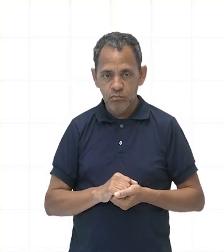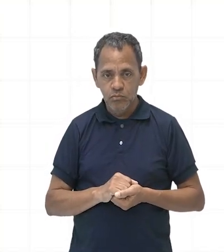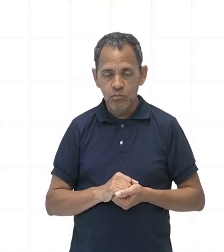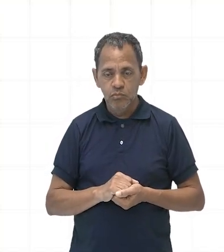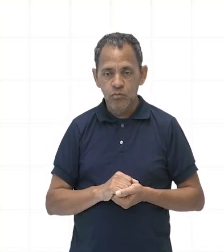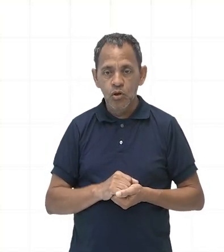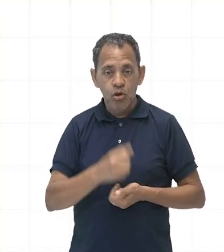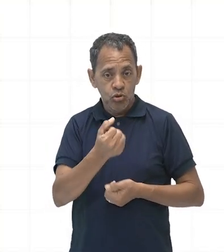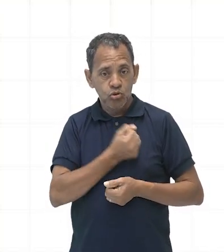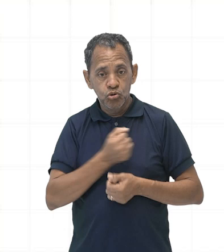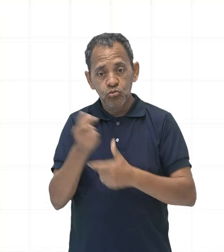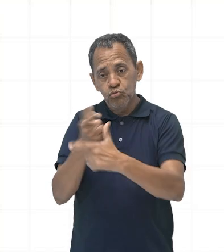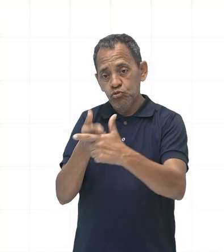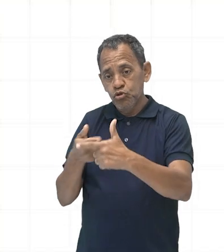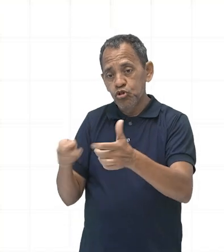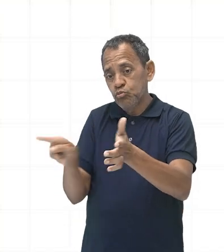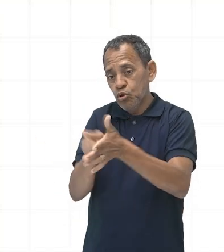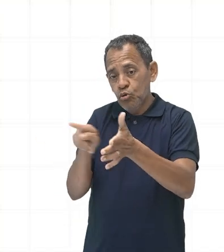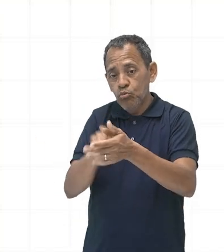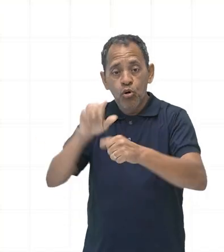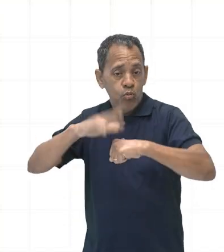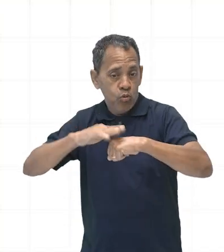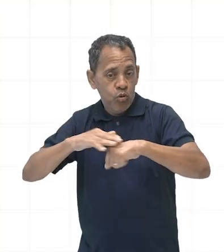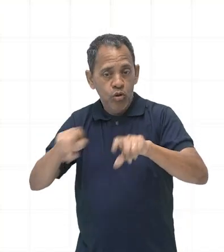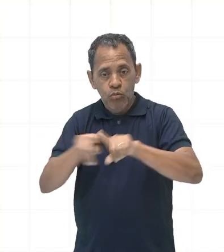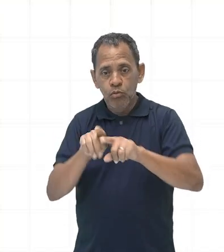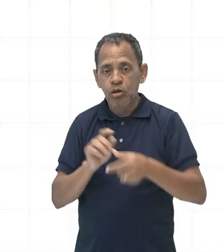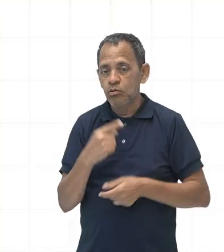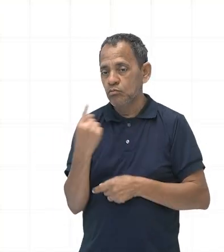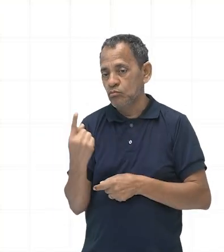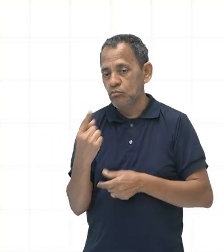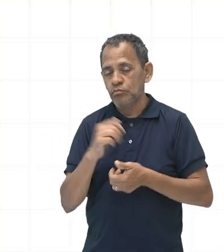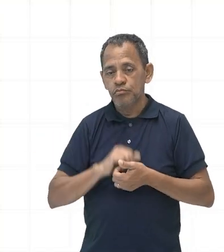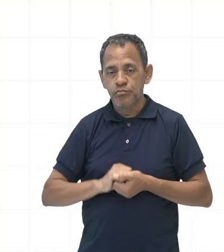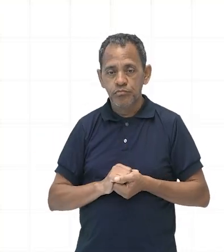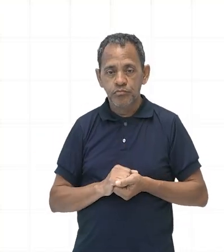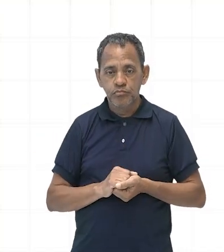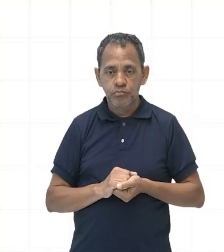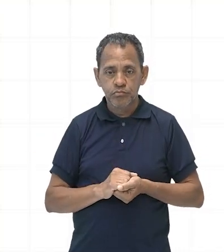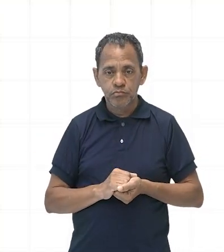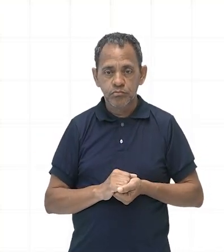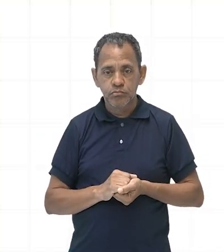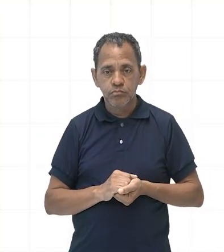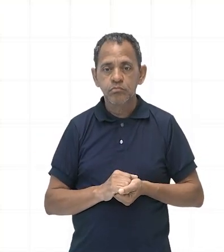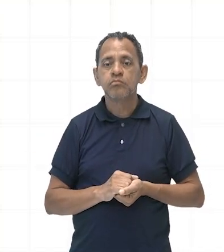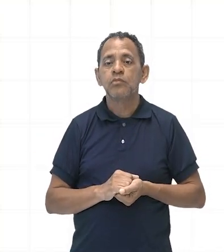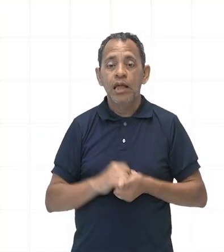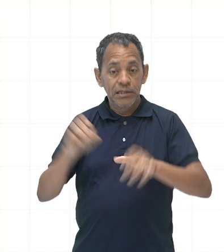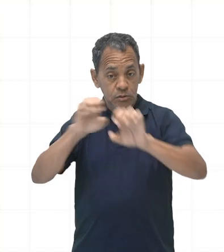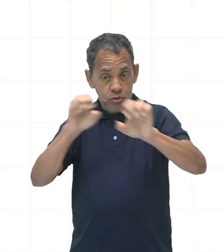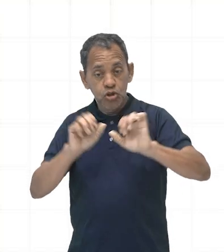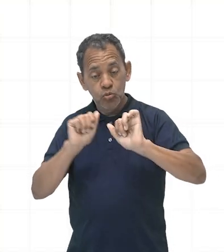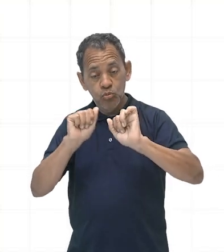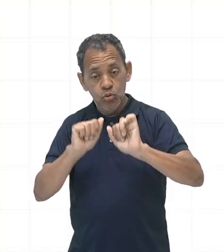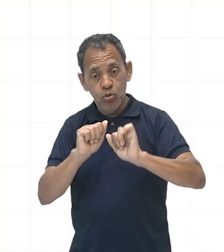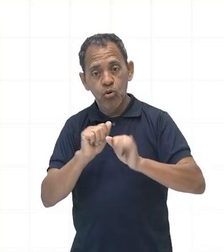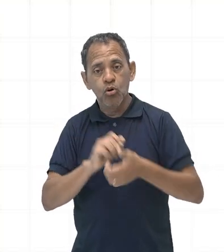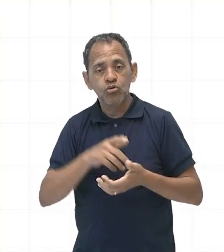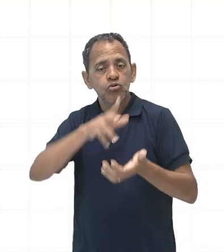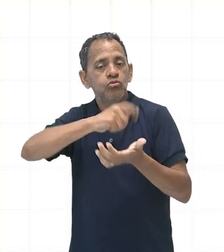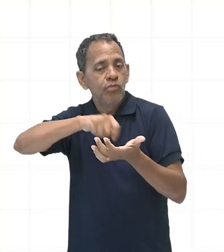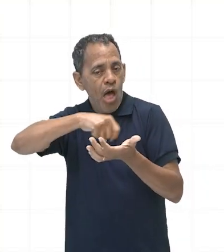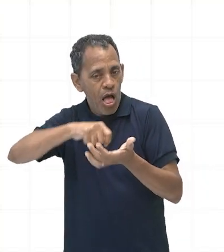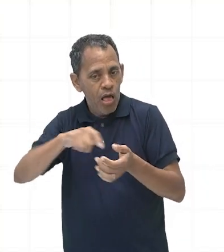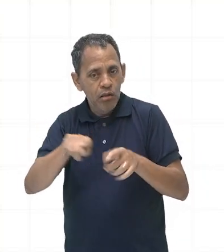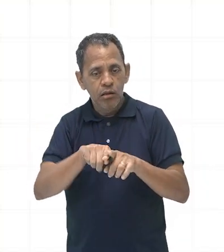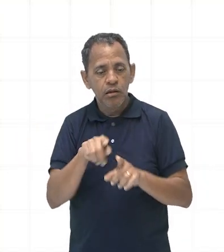ele mesmo é 1. Logo, o que é que eu tenho? Eu tenho que essa expressão aqui, eu posso escrever ela como sendo A